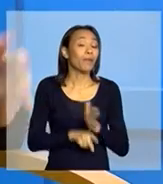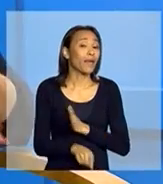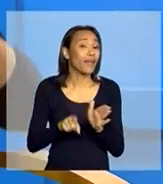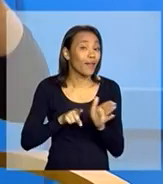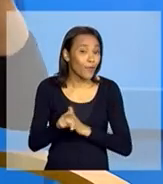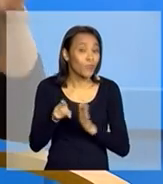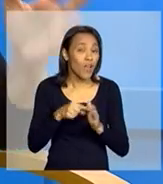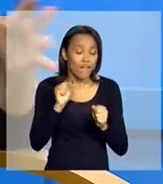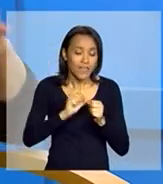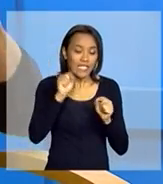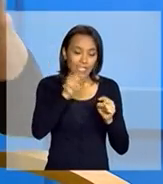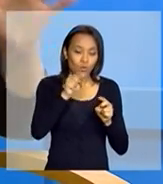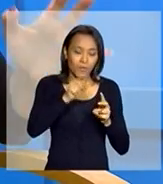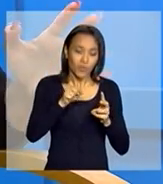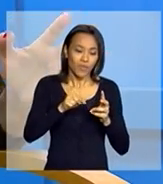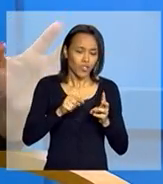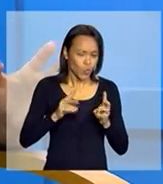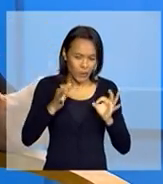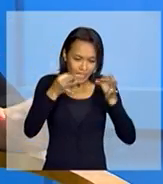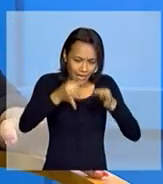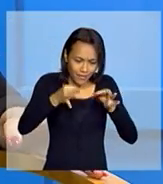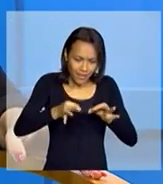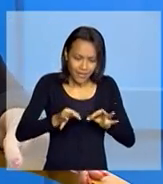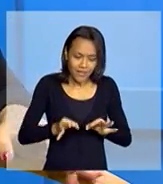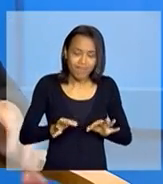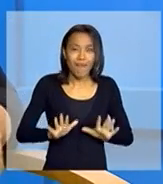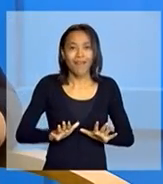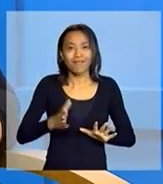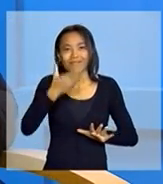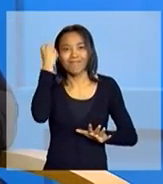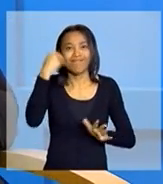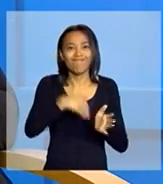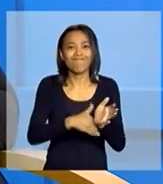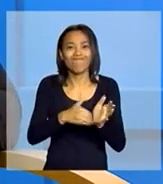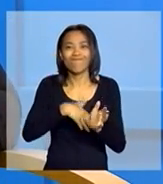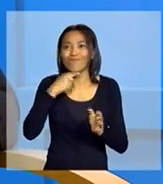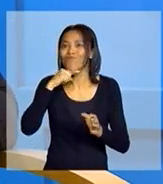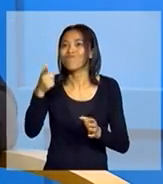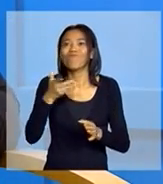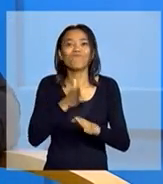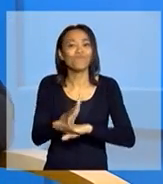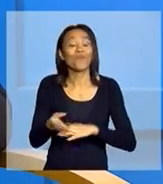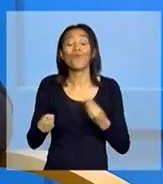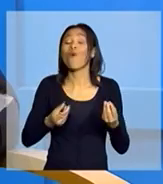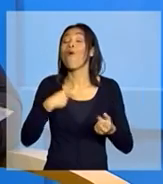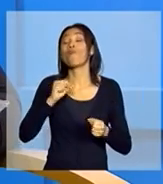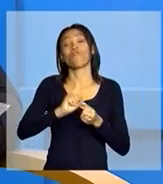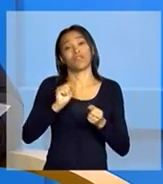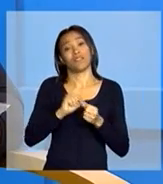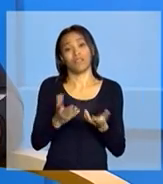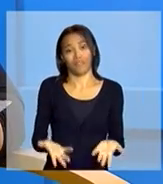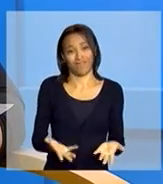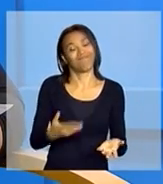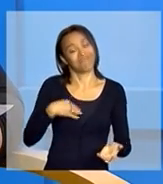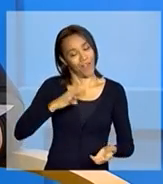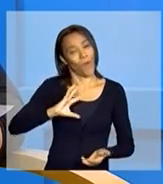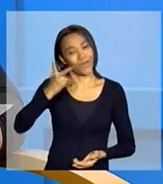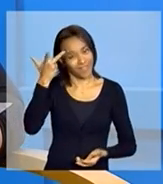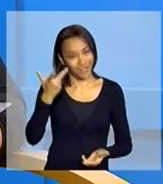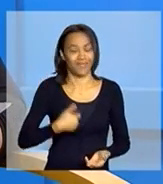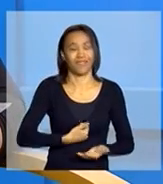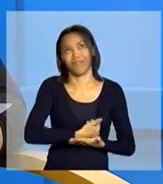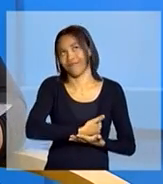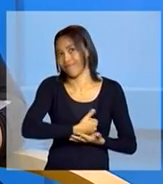fiz tudo isso fiz o cadastro tá tudo certinho esqueci a senha não consigo entrar o que que eu tenho que fazer isso acontece com